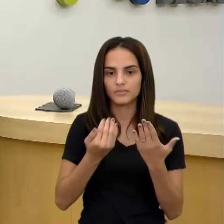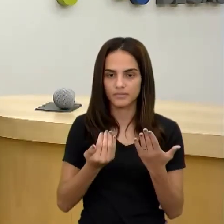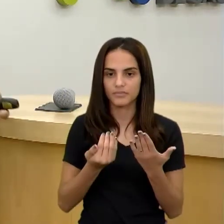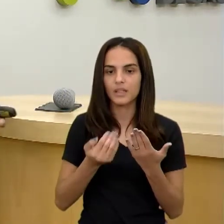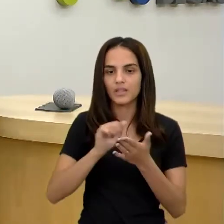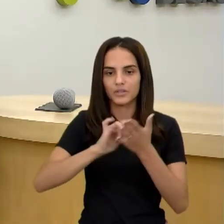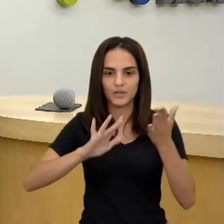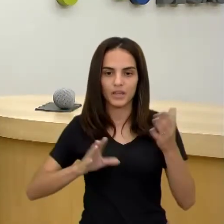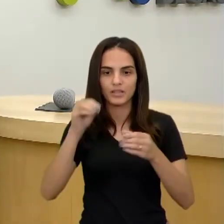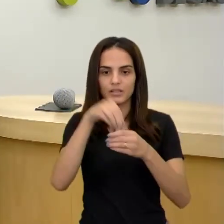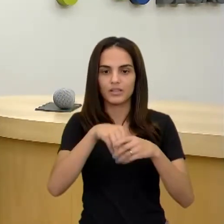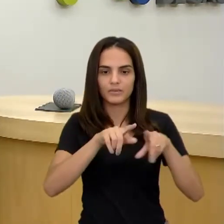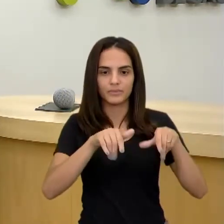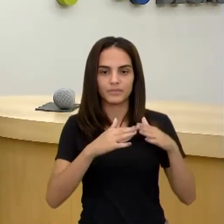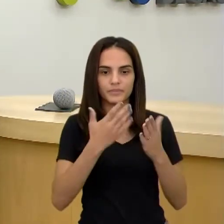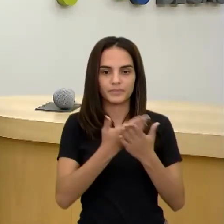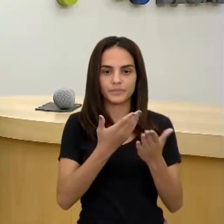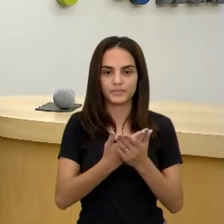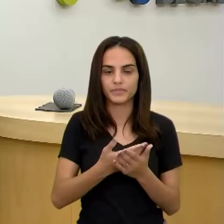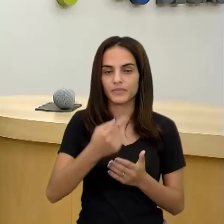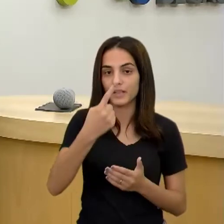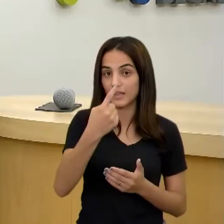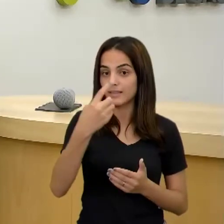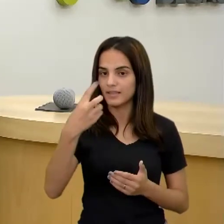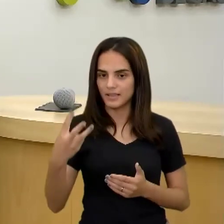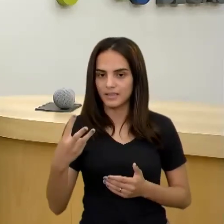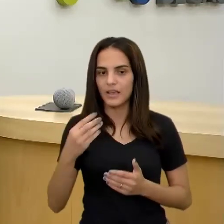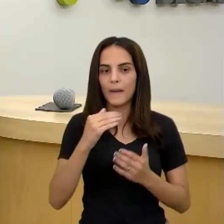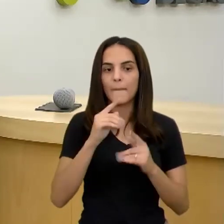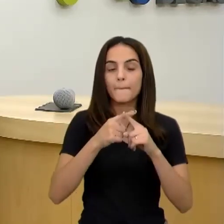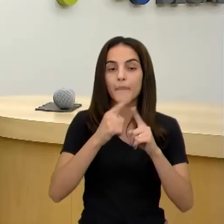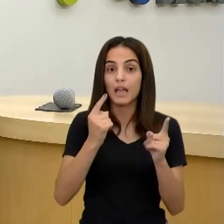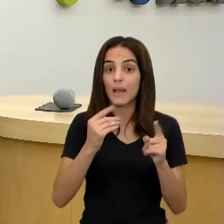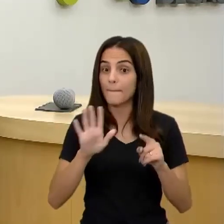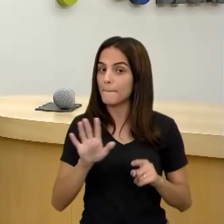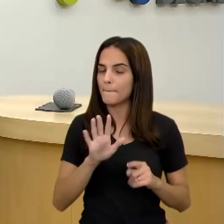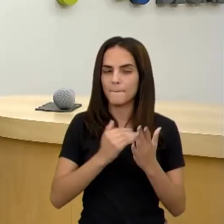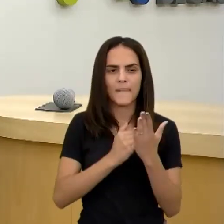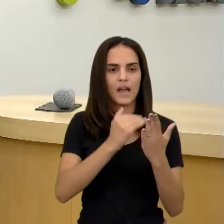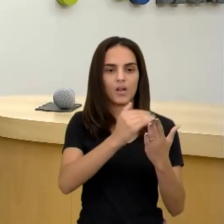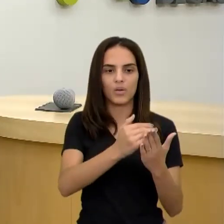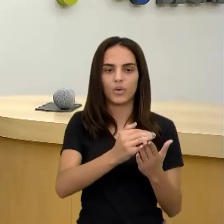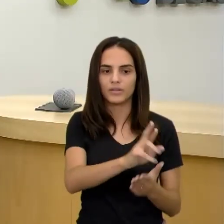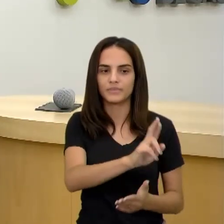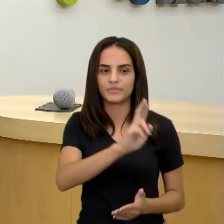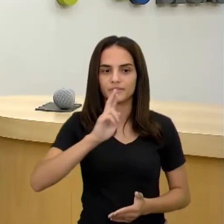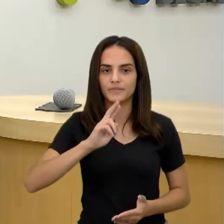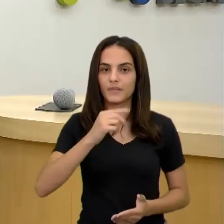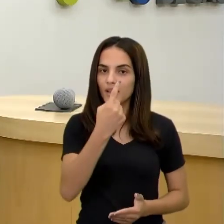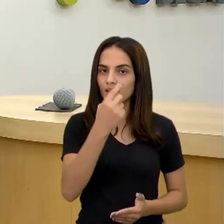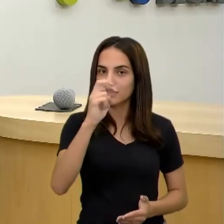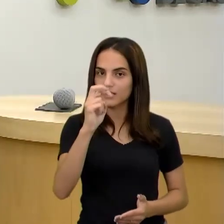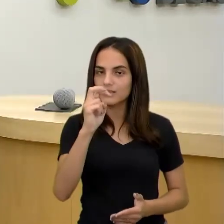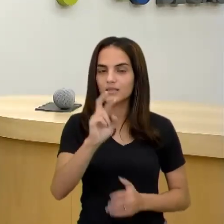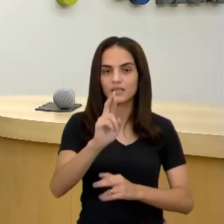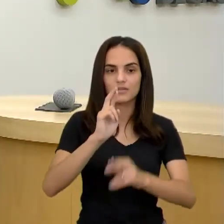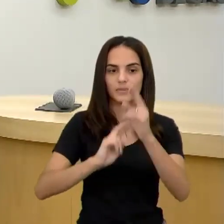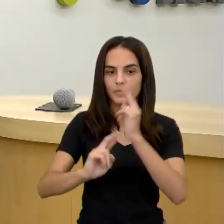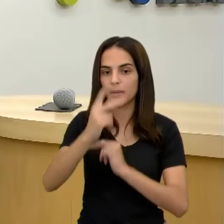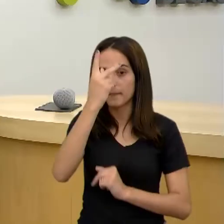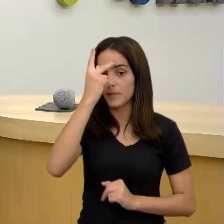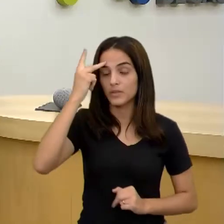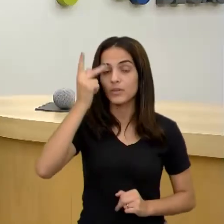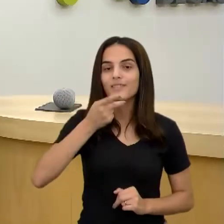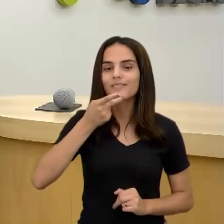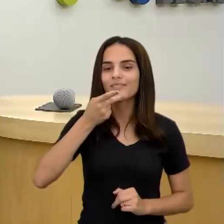nas atividades em sala de aula. 13. Mas a maior resposta, eu estou aqui, ó. 15 respostas para as pessoas